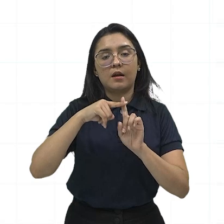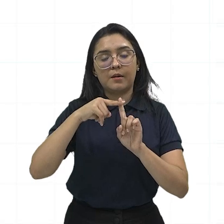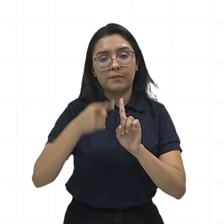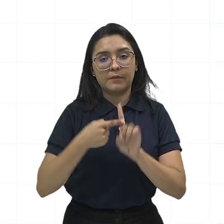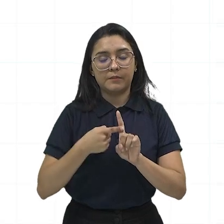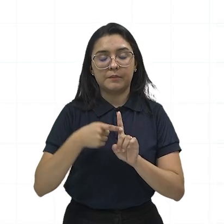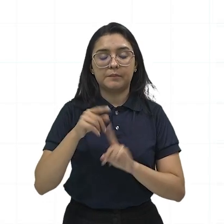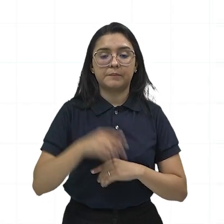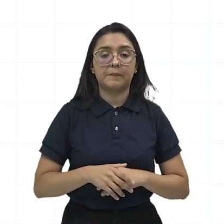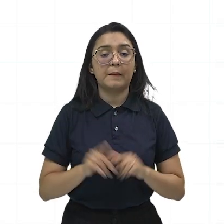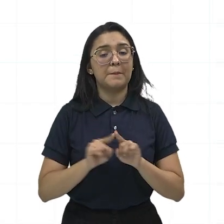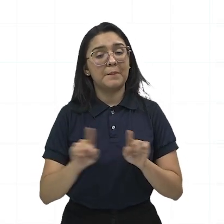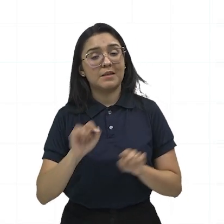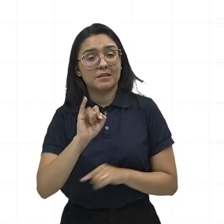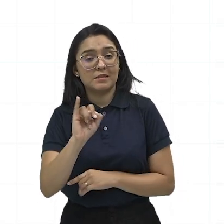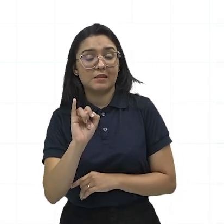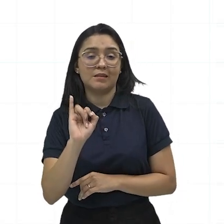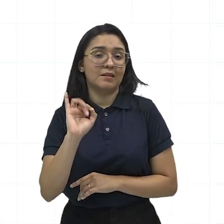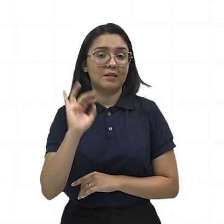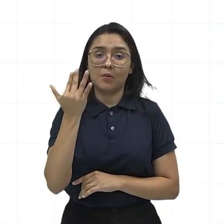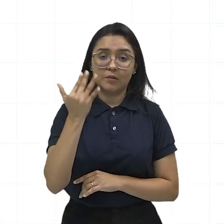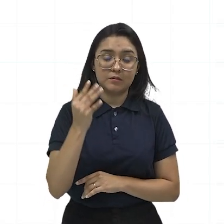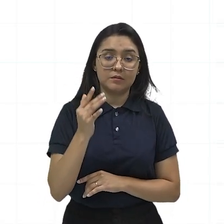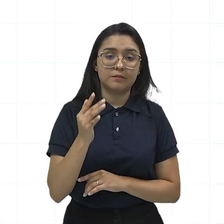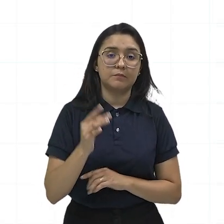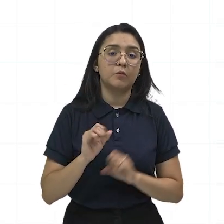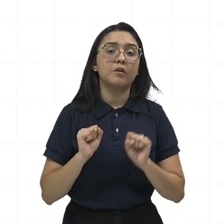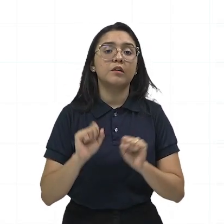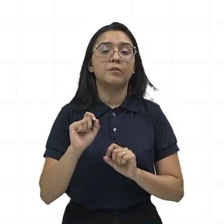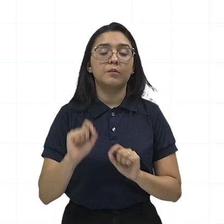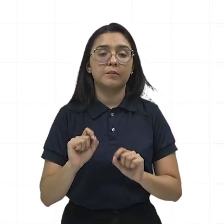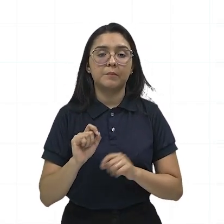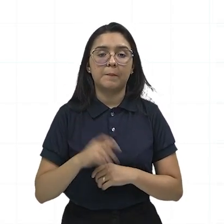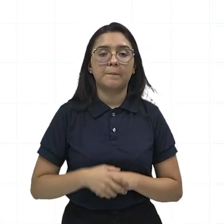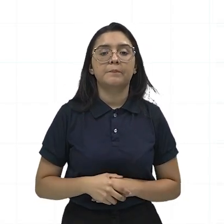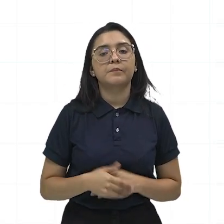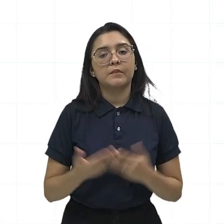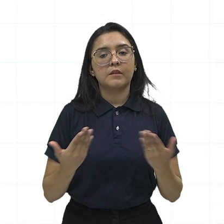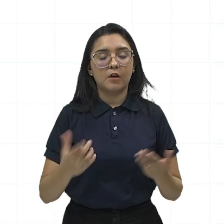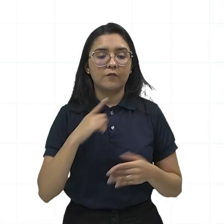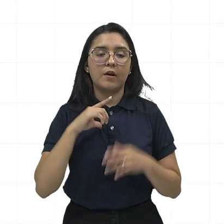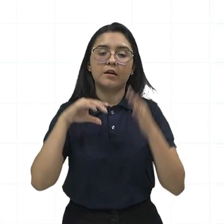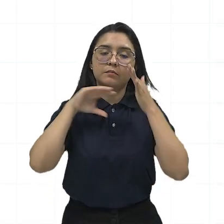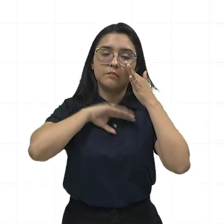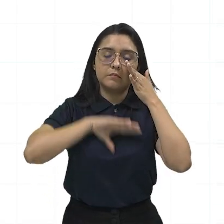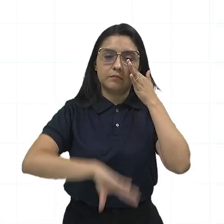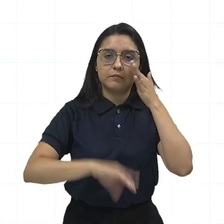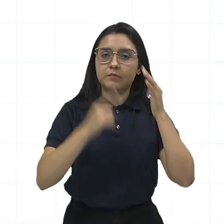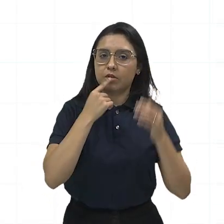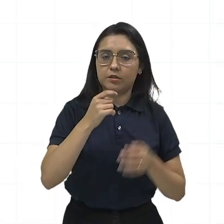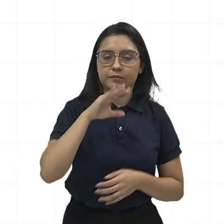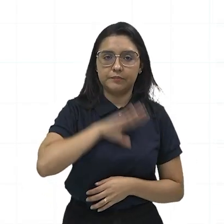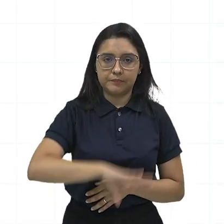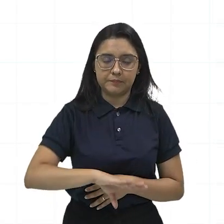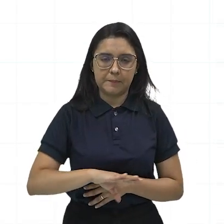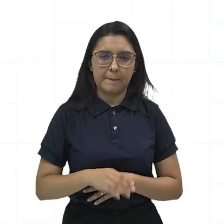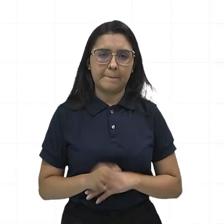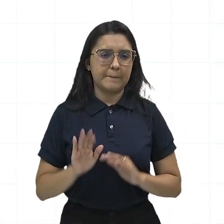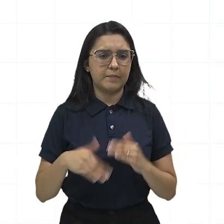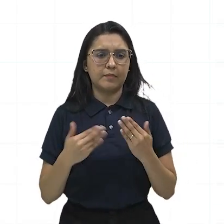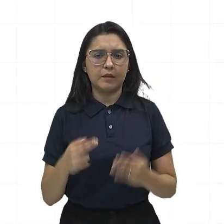de implantação não ocorrer, caso contrário, né, ele será eliminado junto com a menstruação. Então,